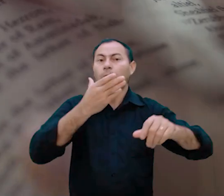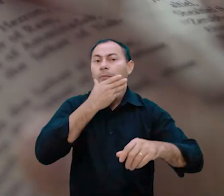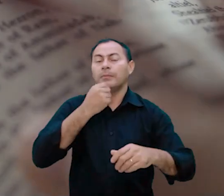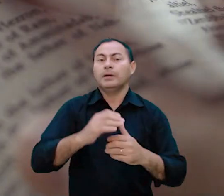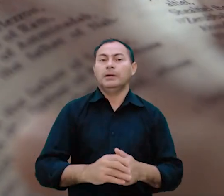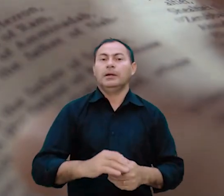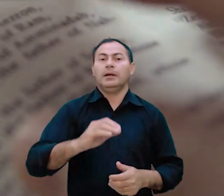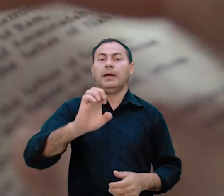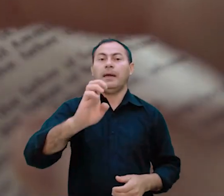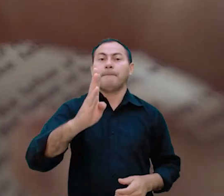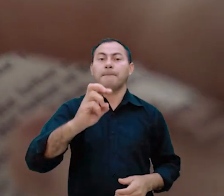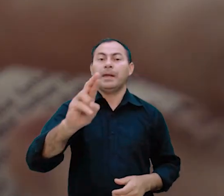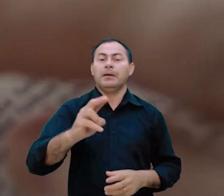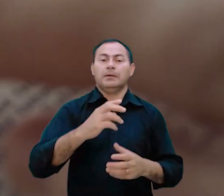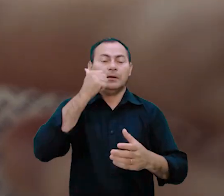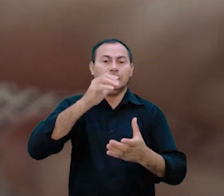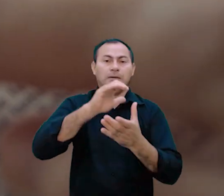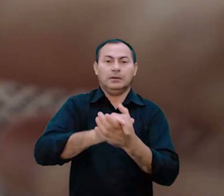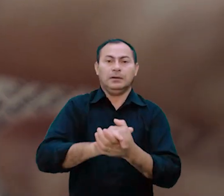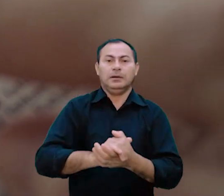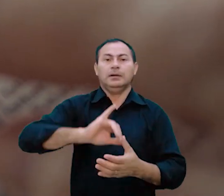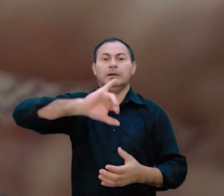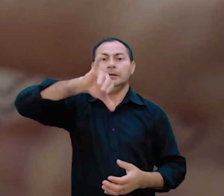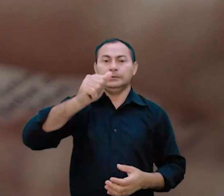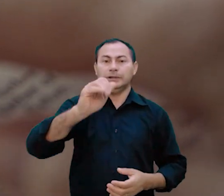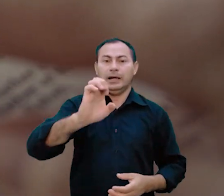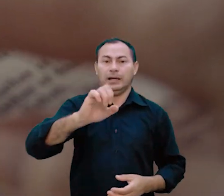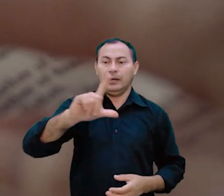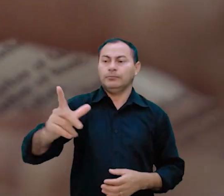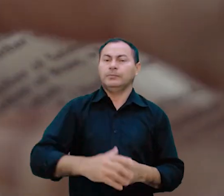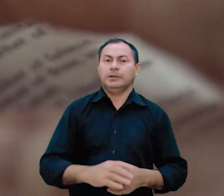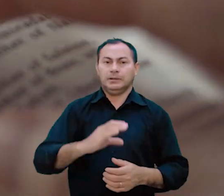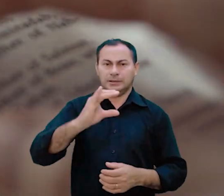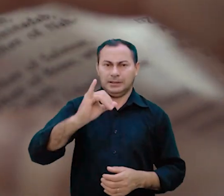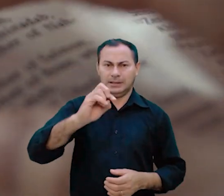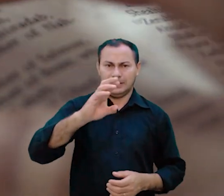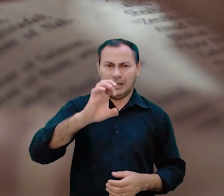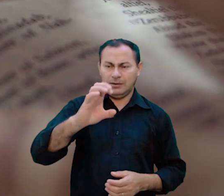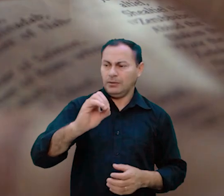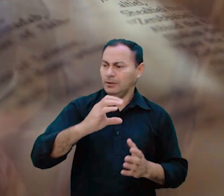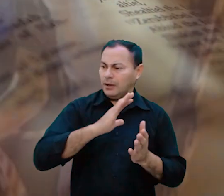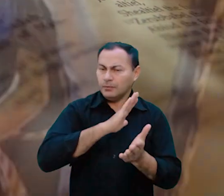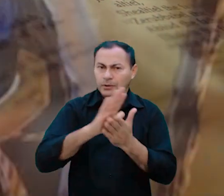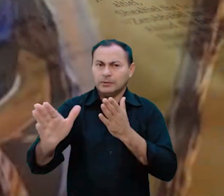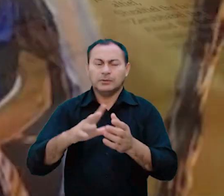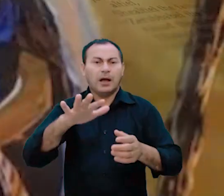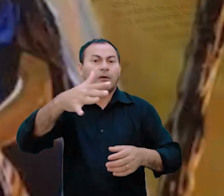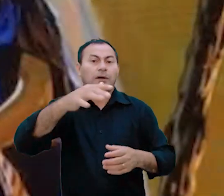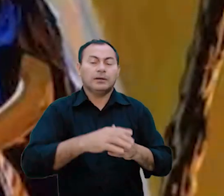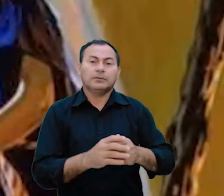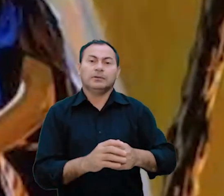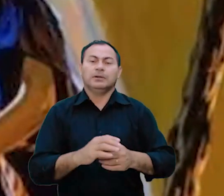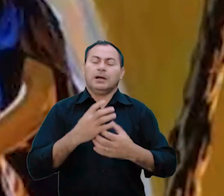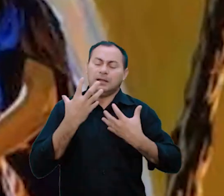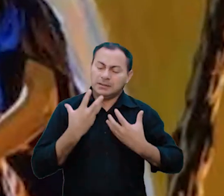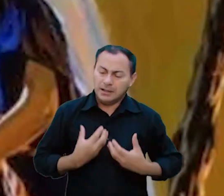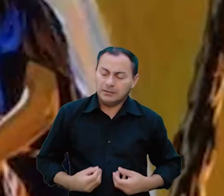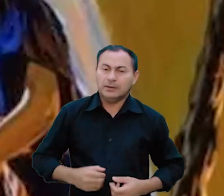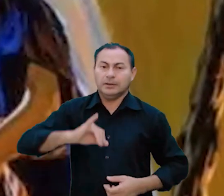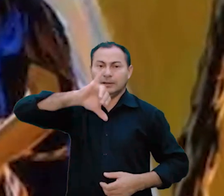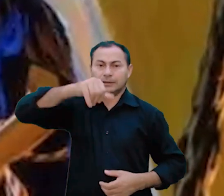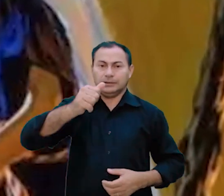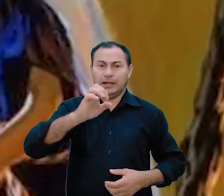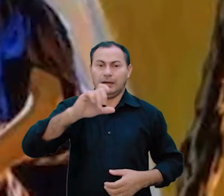nas terras de um homem chamado Éber, cuja esposa chamava-se Jael. Quando Cícera estava fugindo, provavelmente